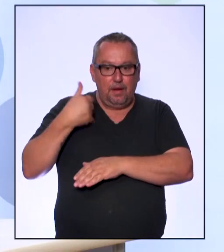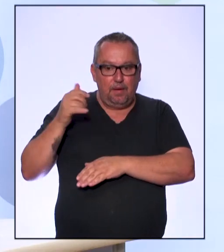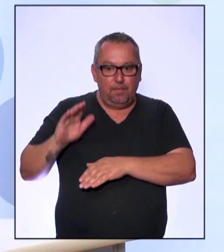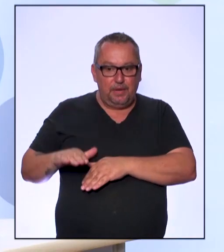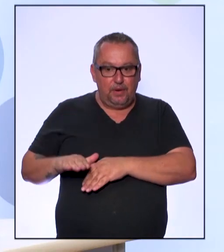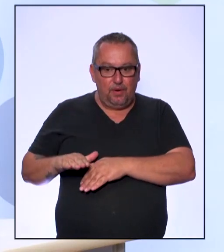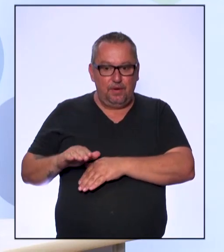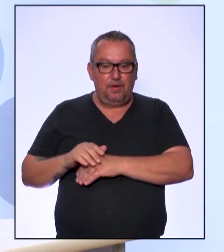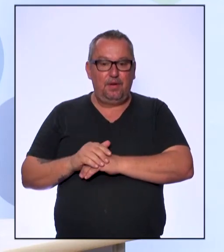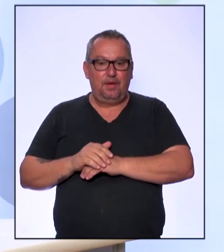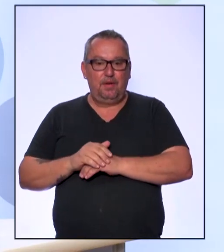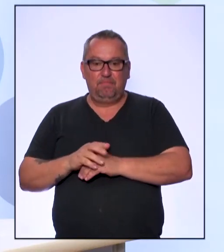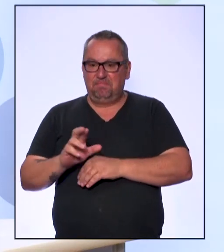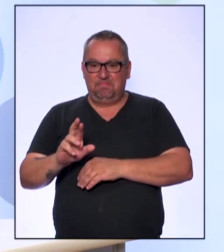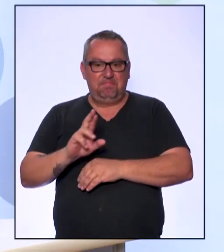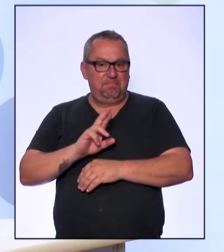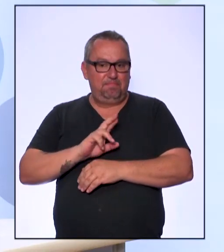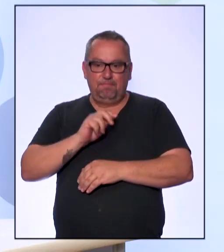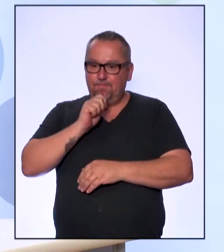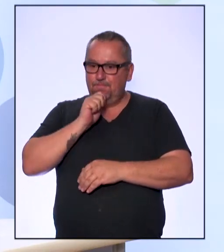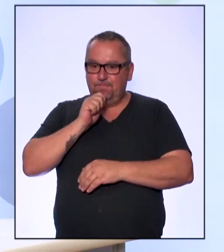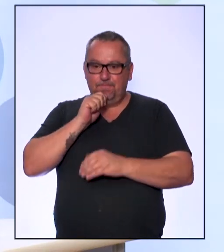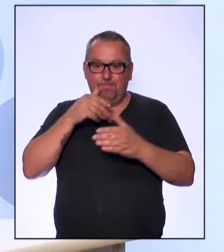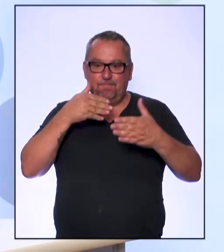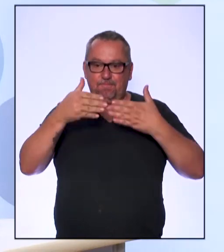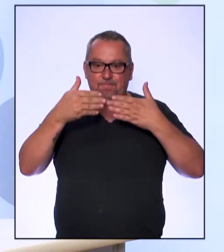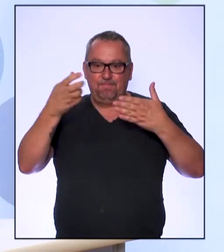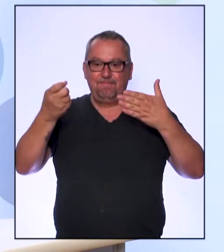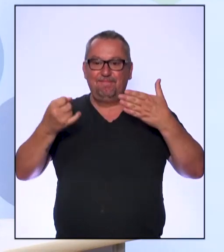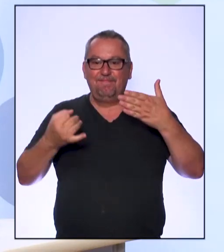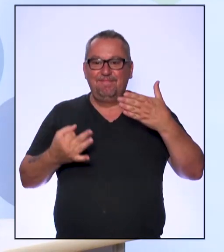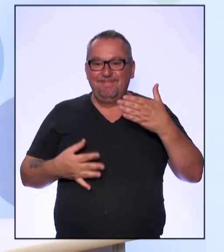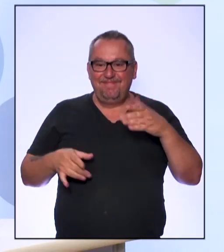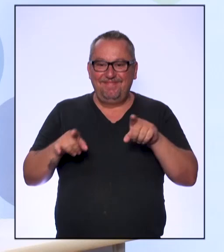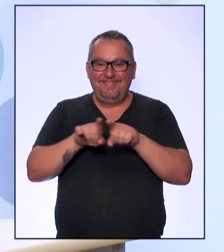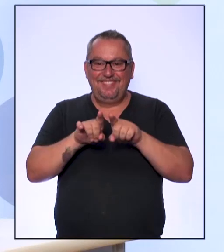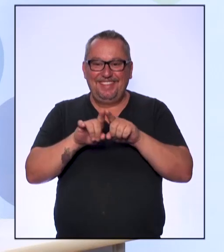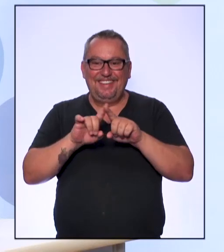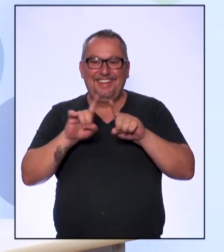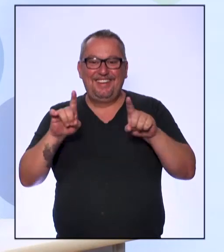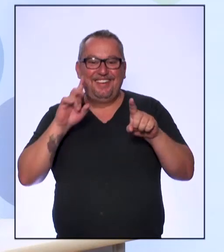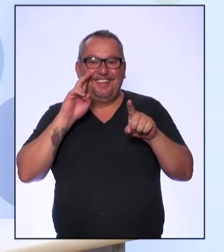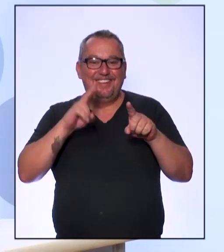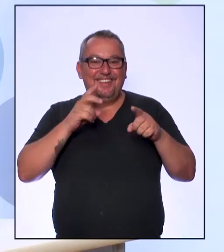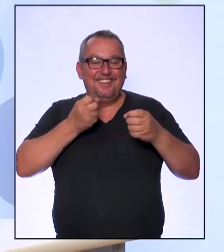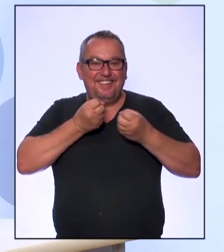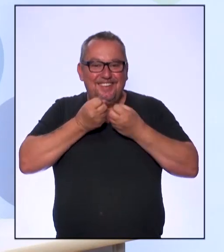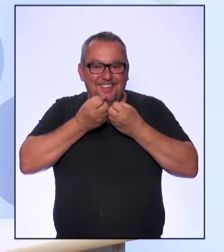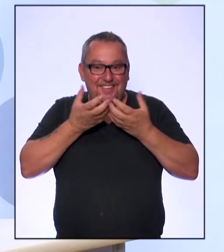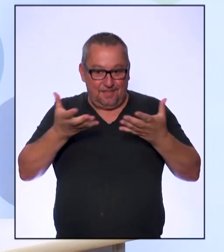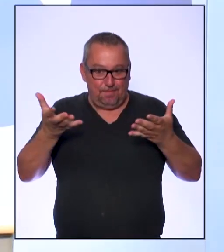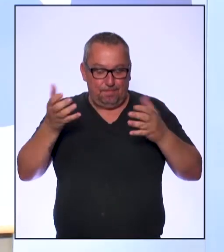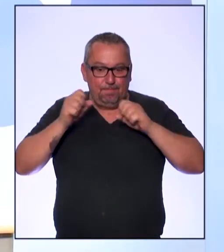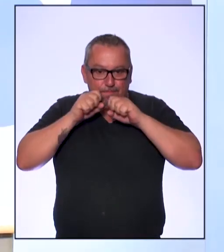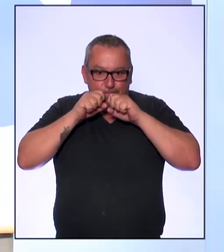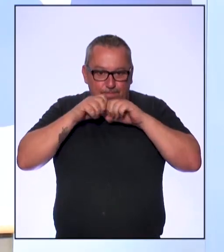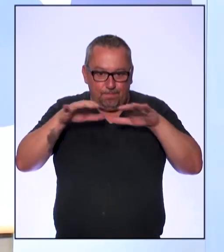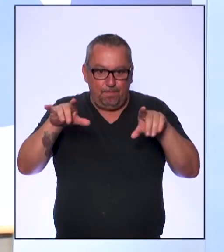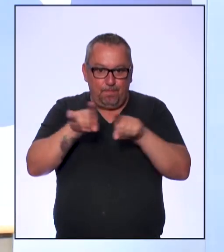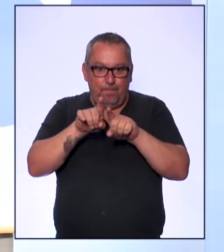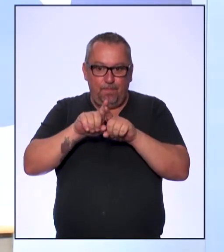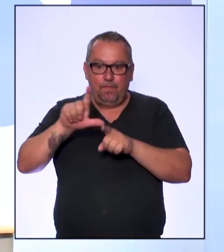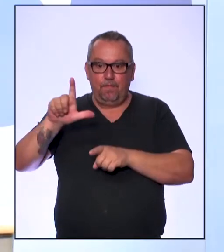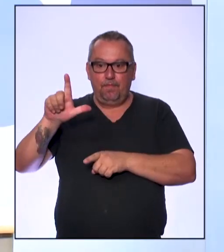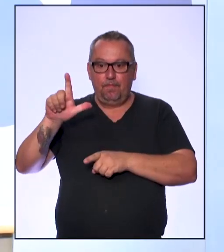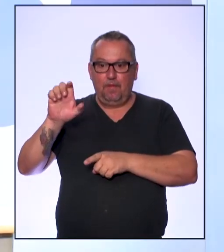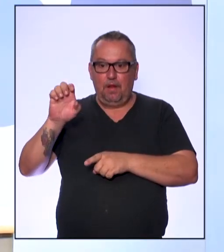Aqui, eles não responderam aqui no chat ainda, mas vamos compartilhar então com eles. O Leone,